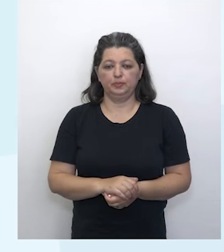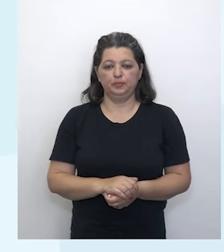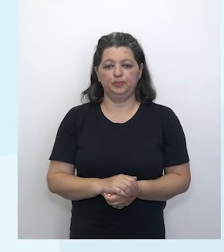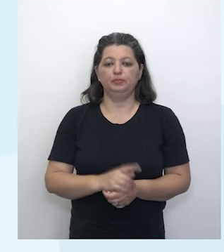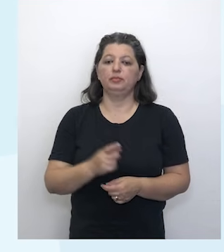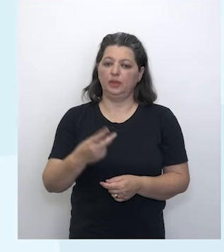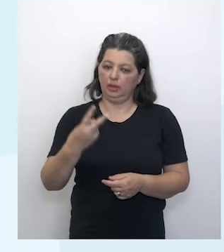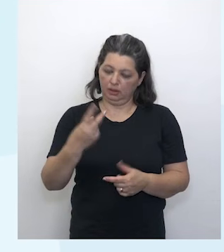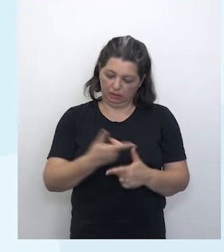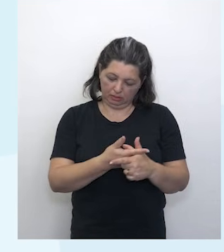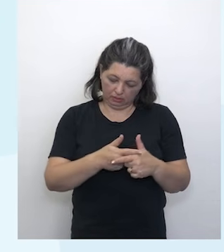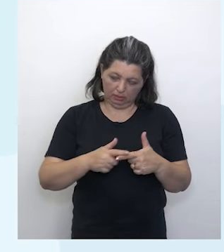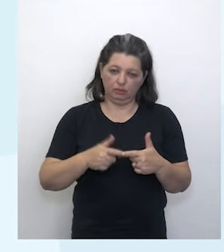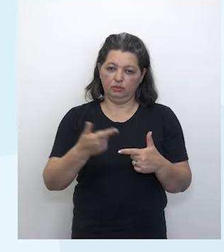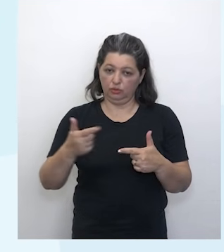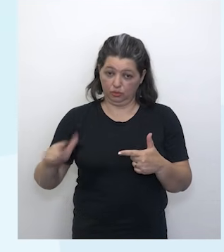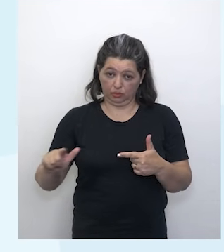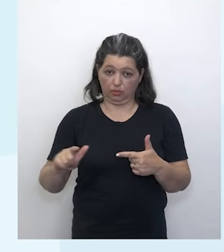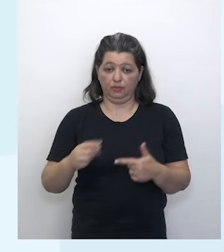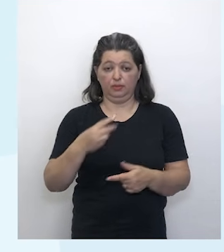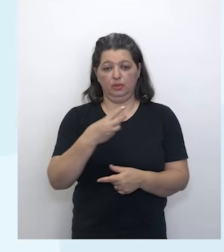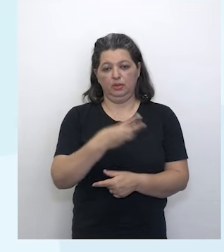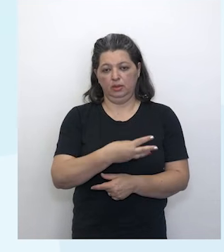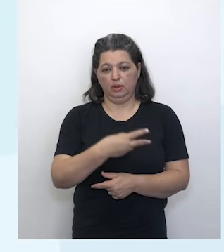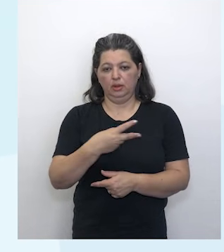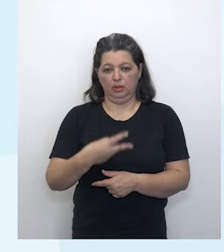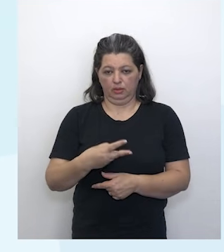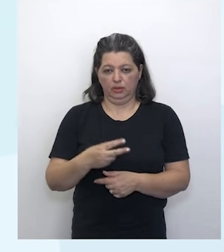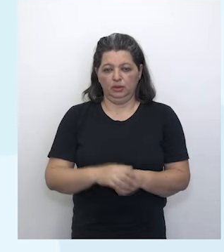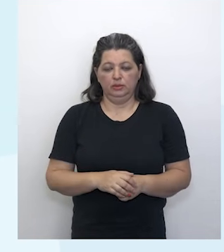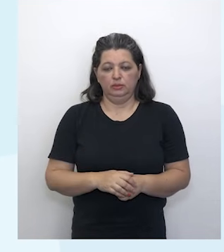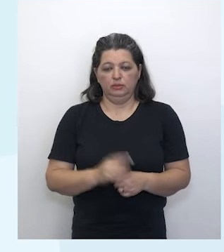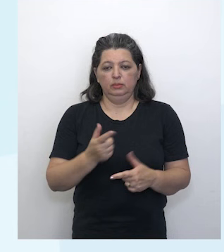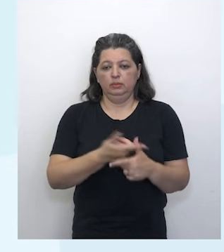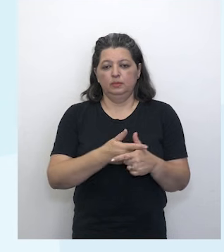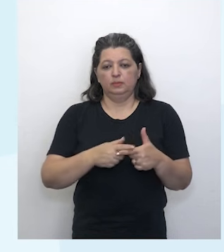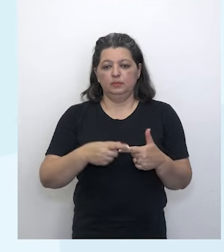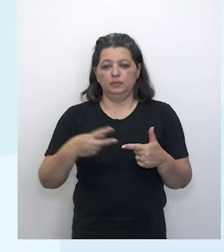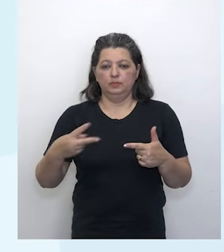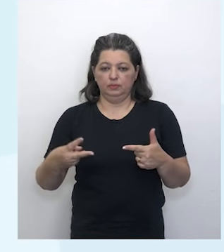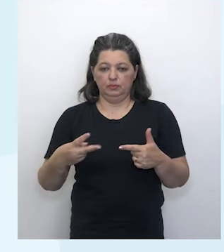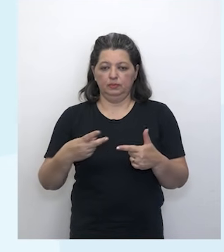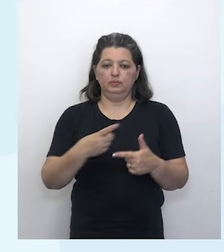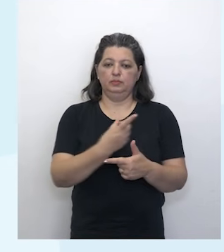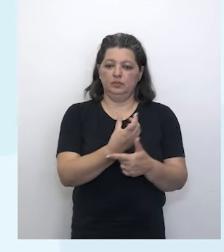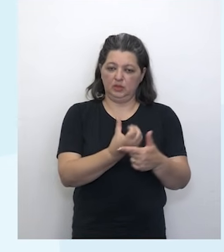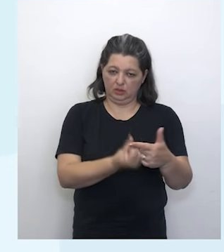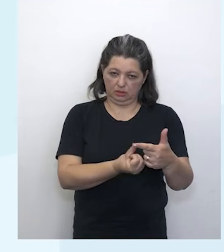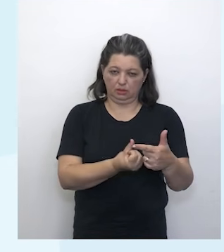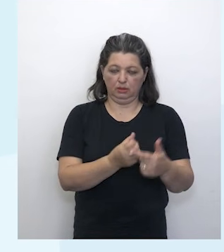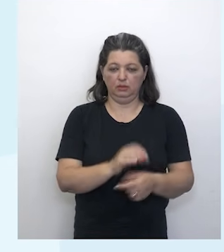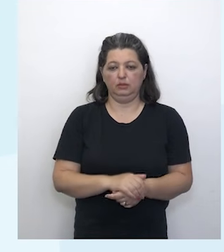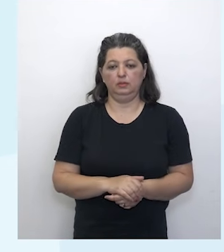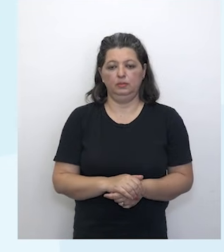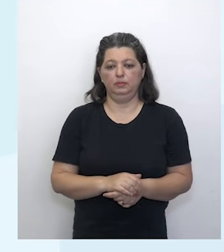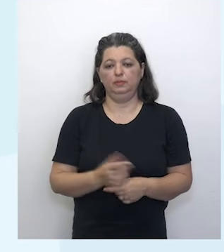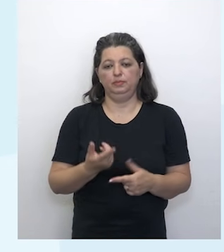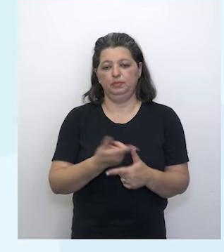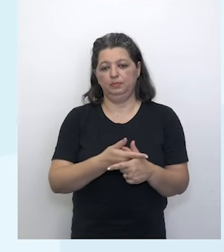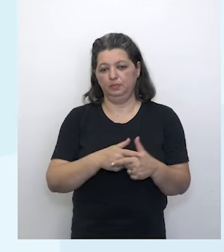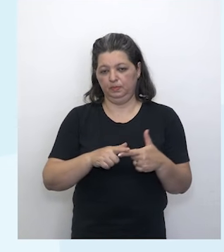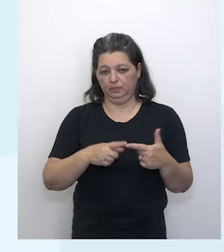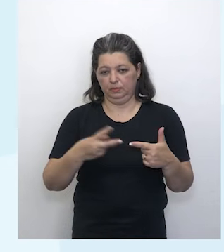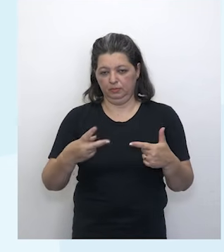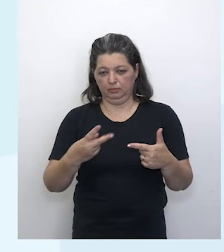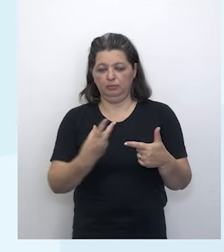de novo. Então, dá 32, ó. Dá por 2 de novo, que vai dar 16, né? Metade de 16 vai dar